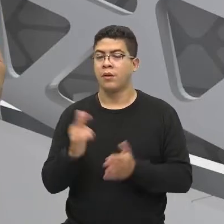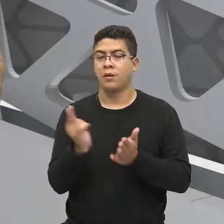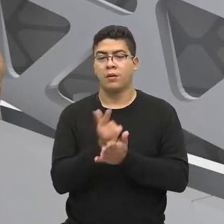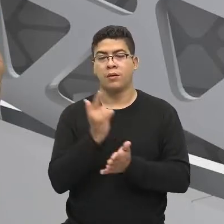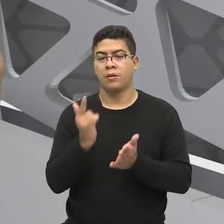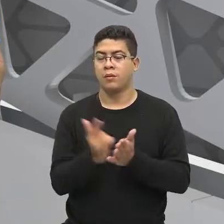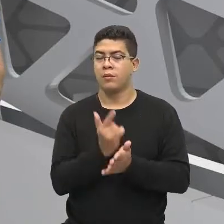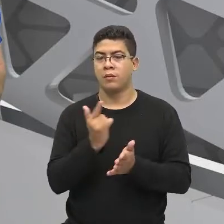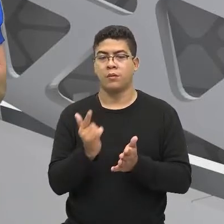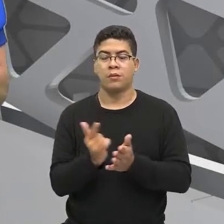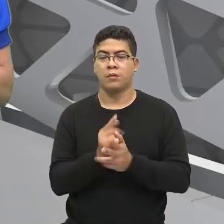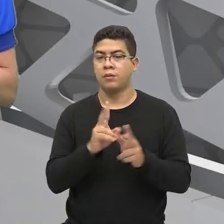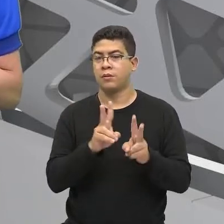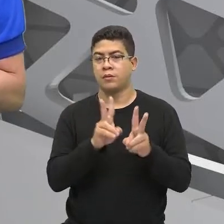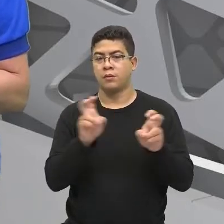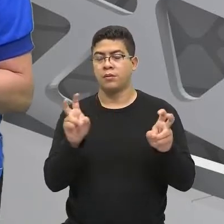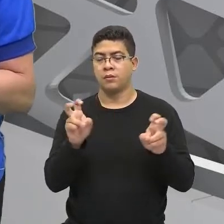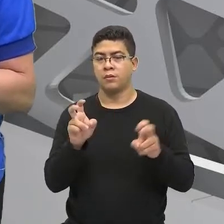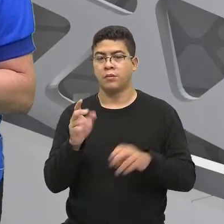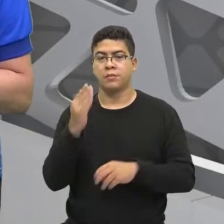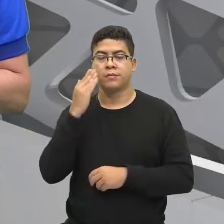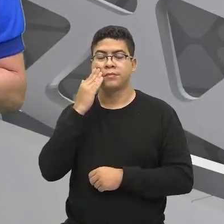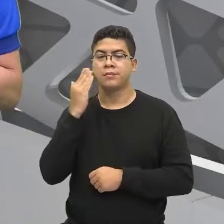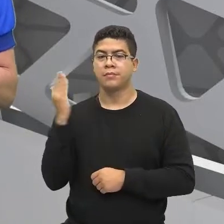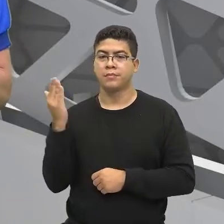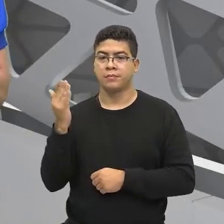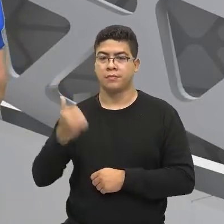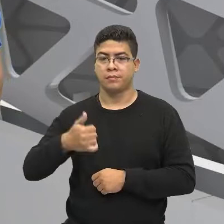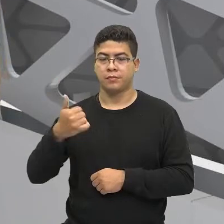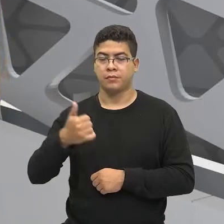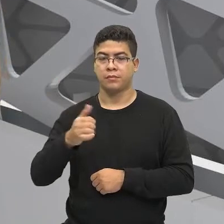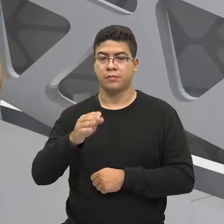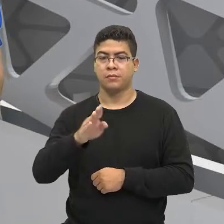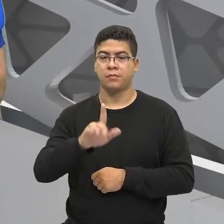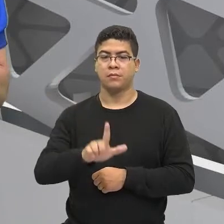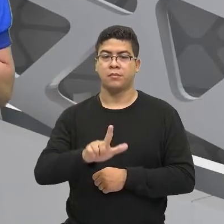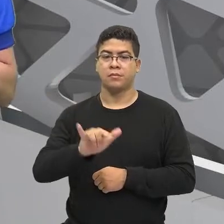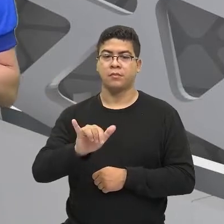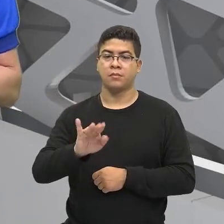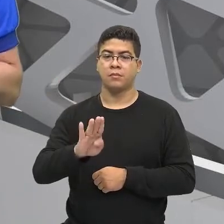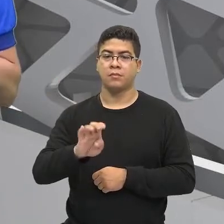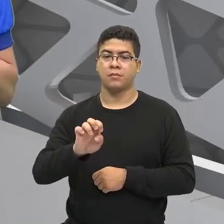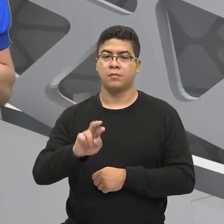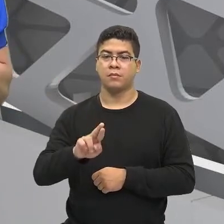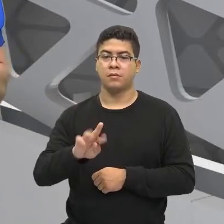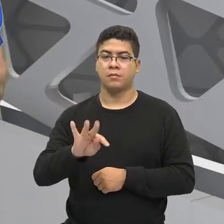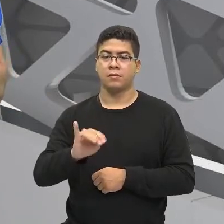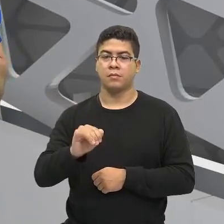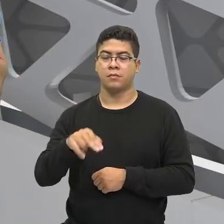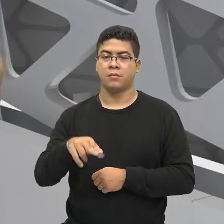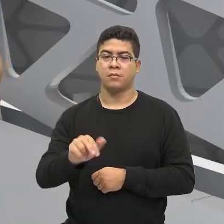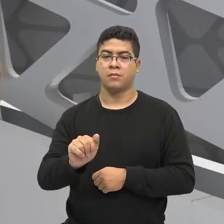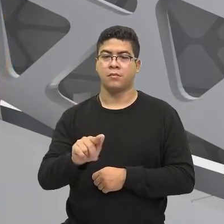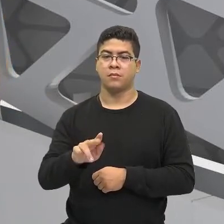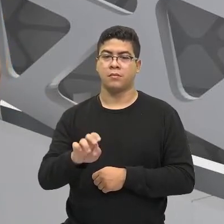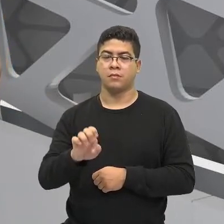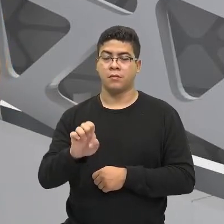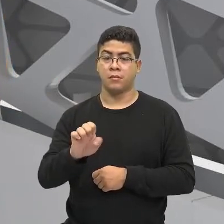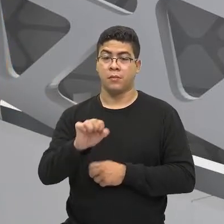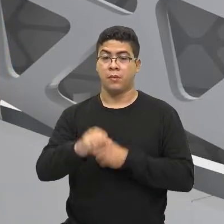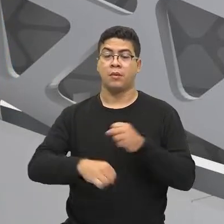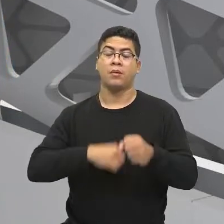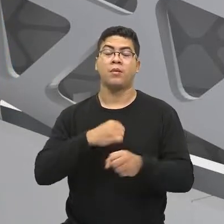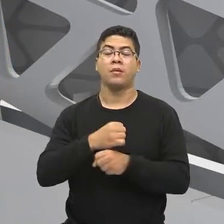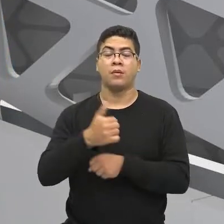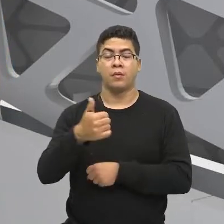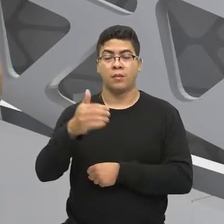livro, o tema do livro, tá? Para vocês conhecerem. Se tiverem interesse, aí já sabem, pode anotar